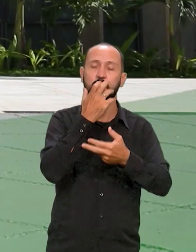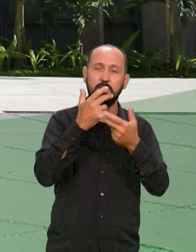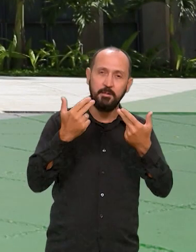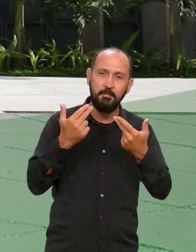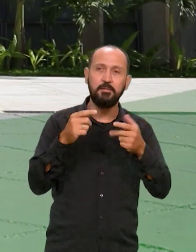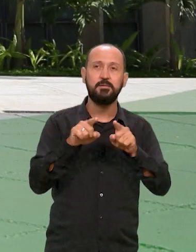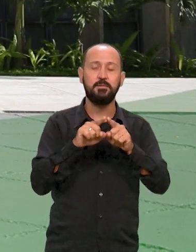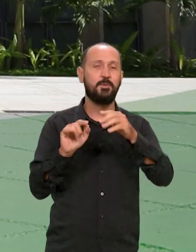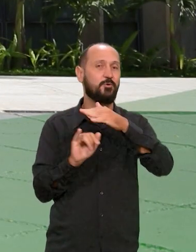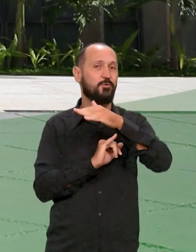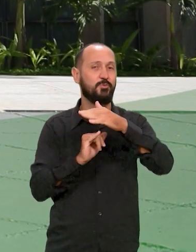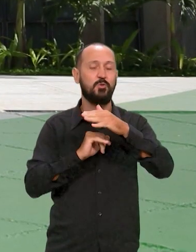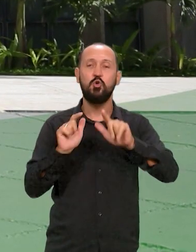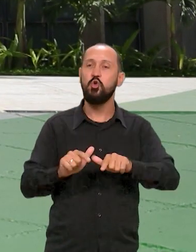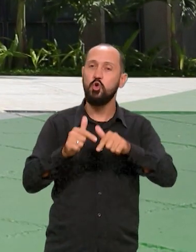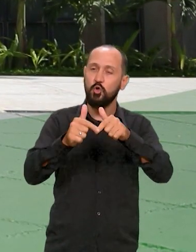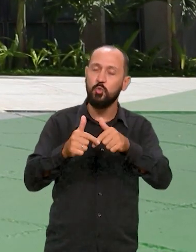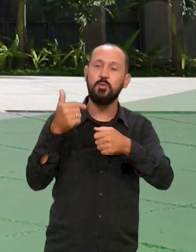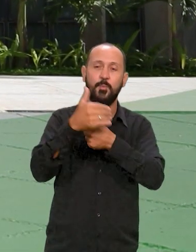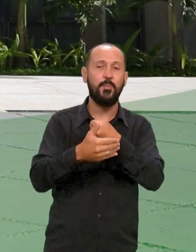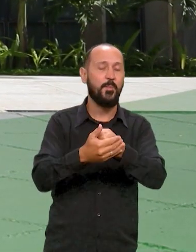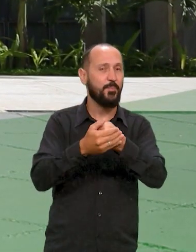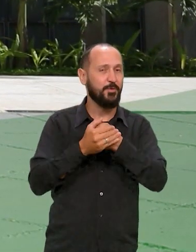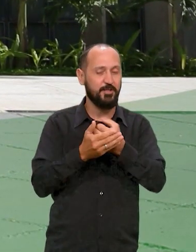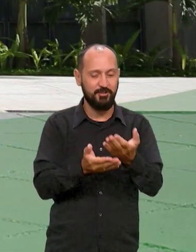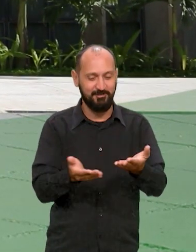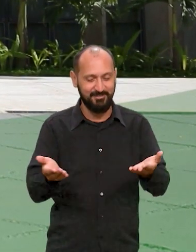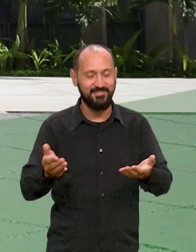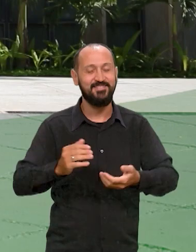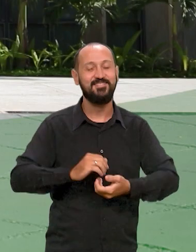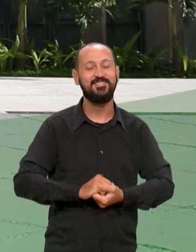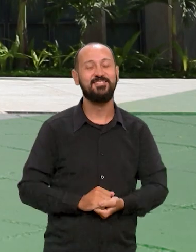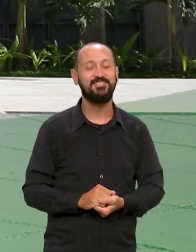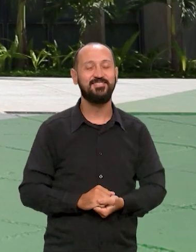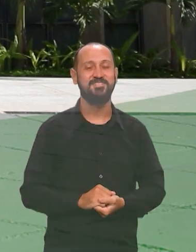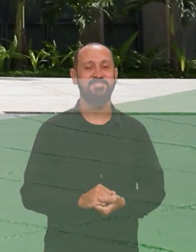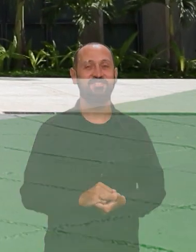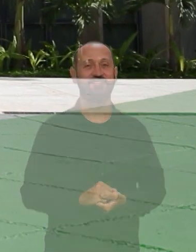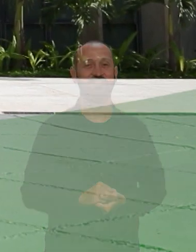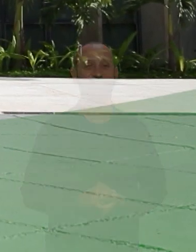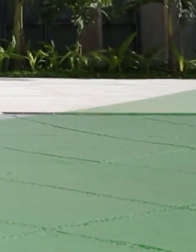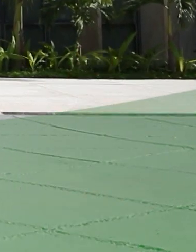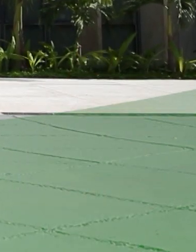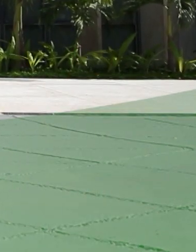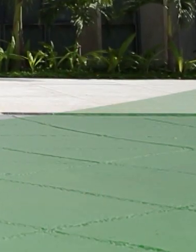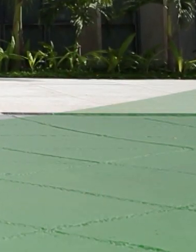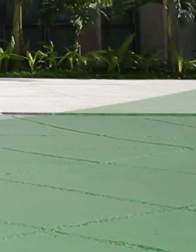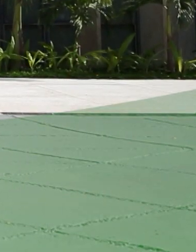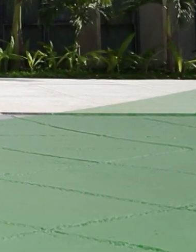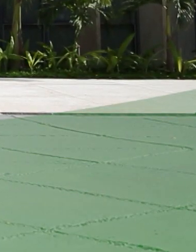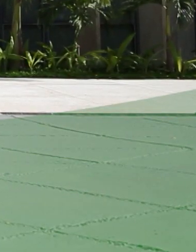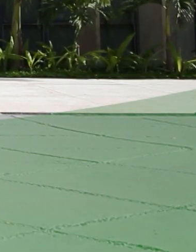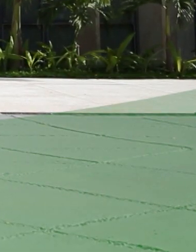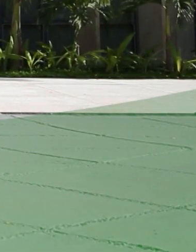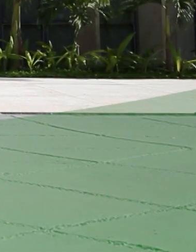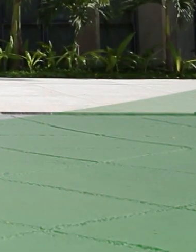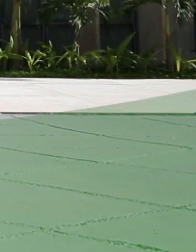em prol dos pets e das entidades que lutam para protegê-los.